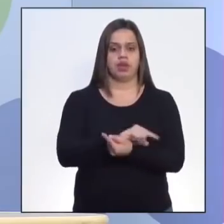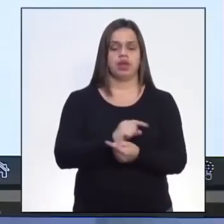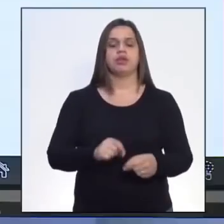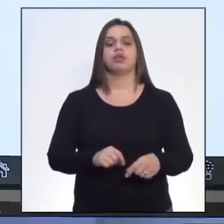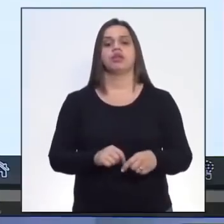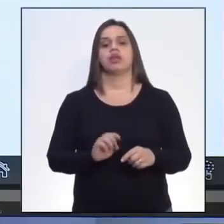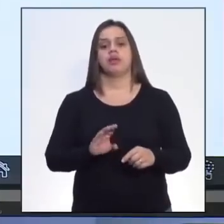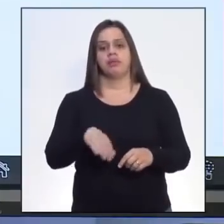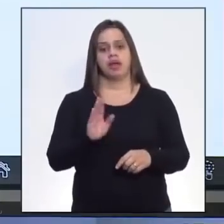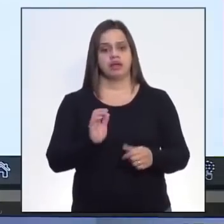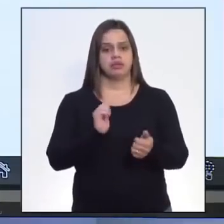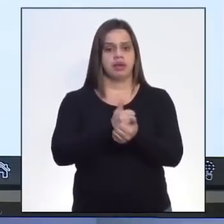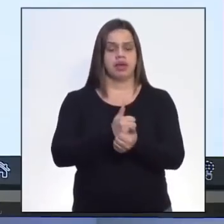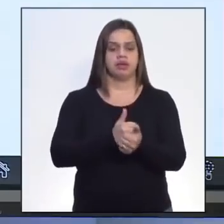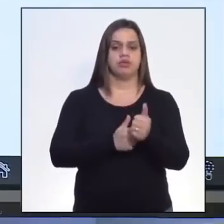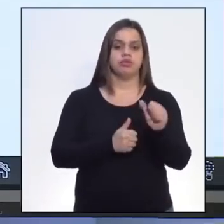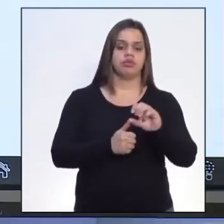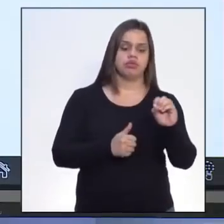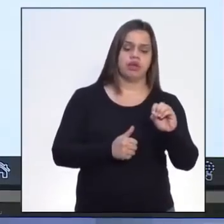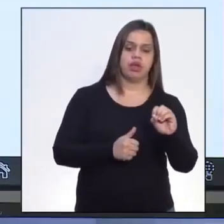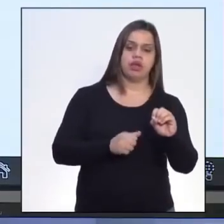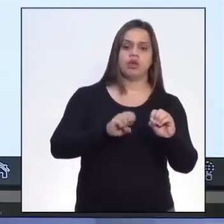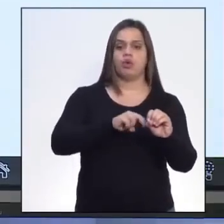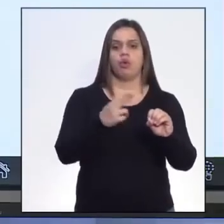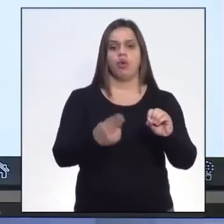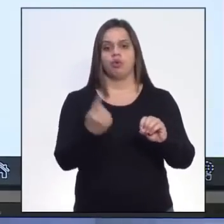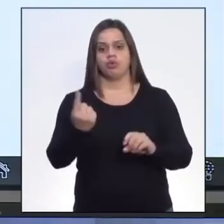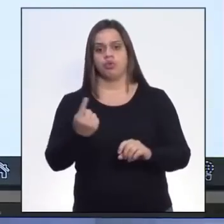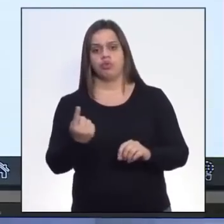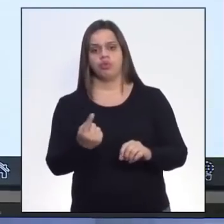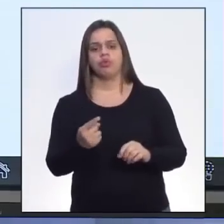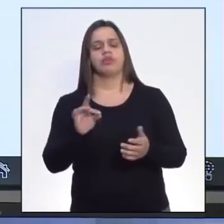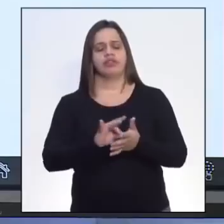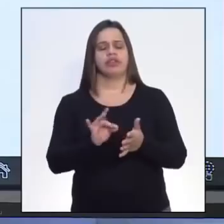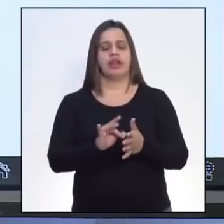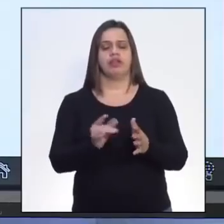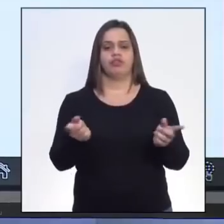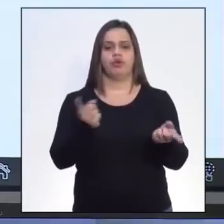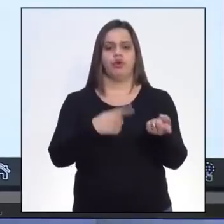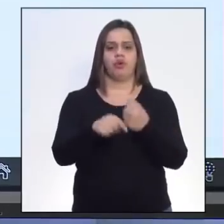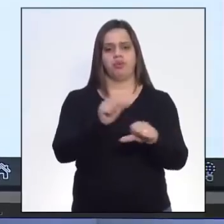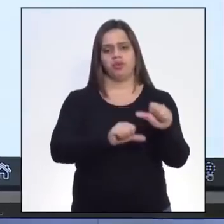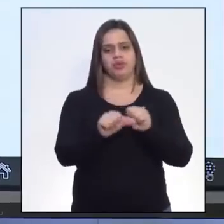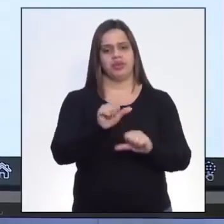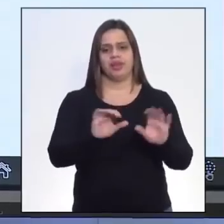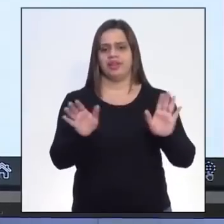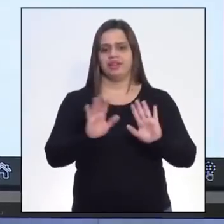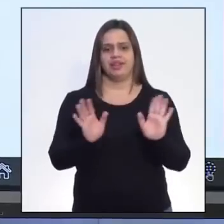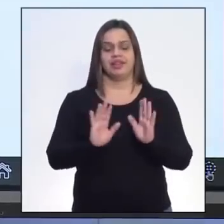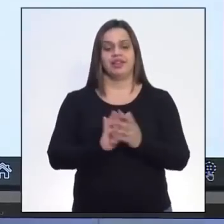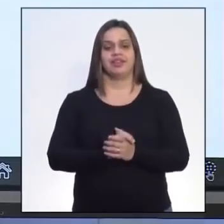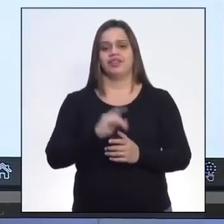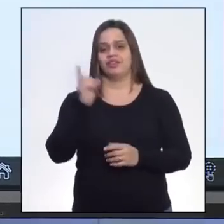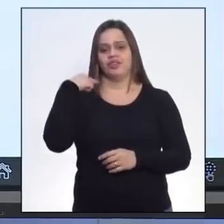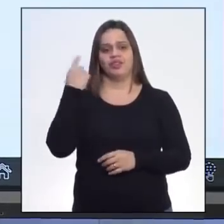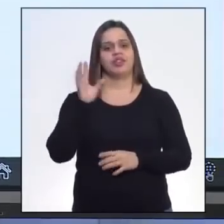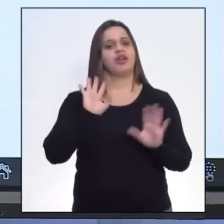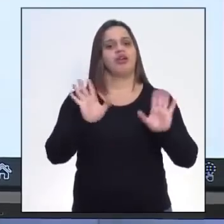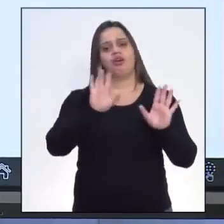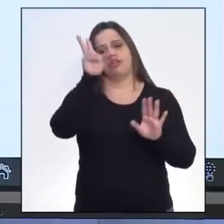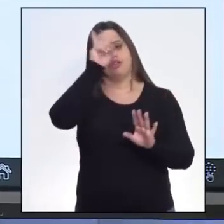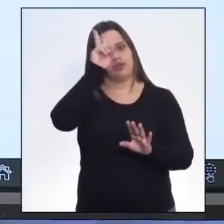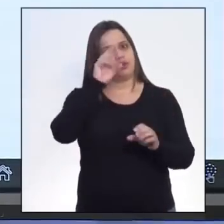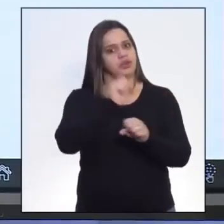né? Exatamente, do 0 ou do 1. É verdade, Nesse caso eu mudei aí, aqui. do 0. Exatamente, vai eu doida. Gente, é segunda-feira de